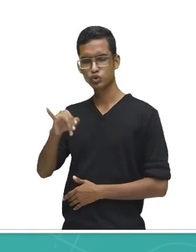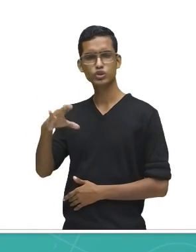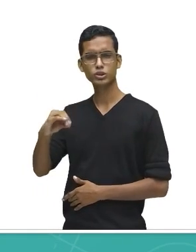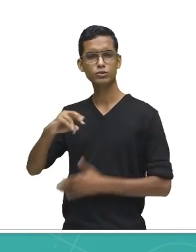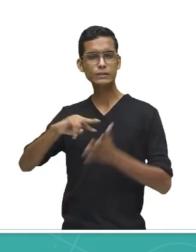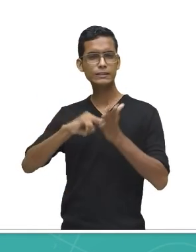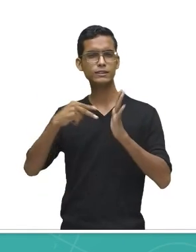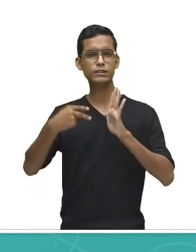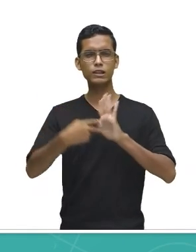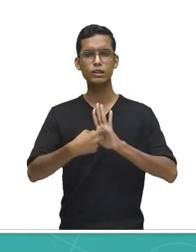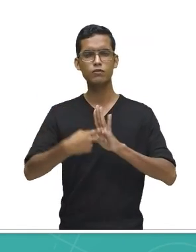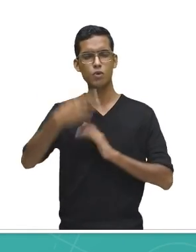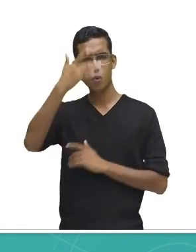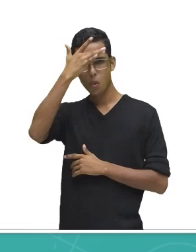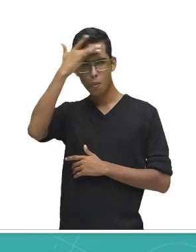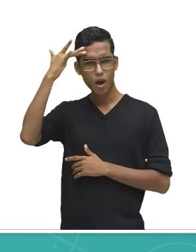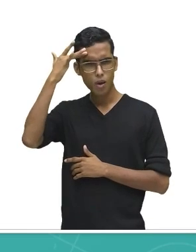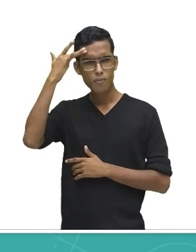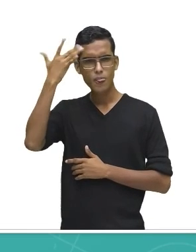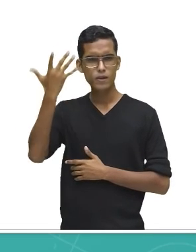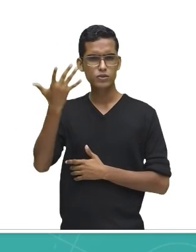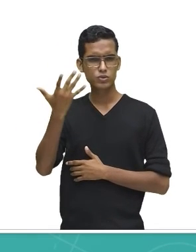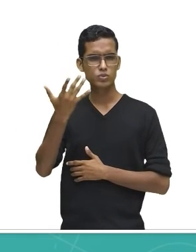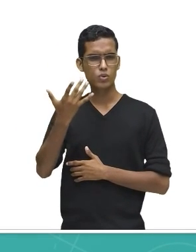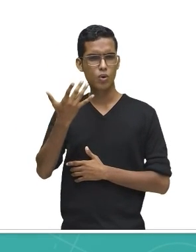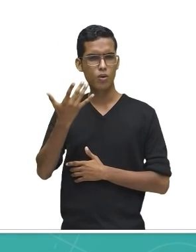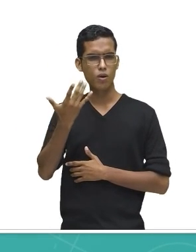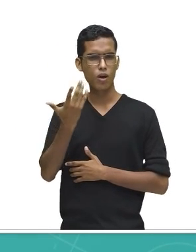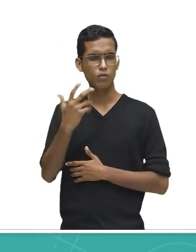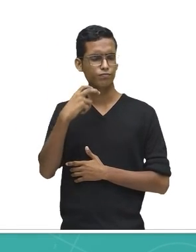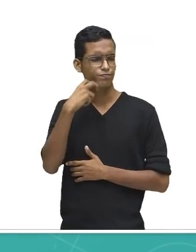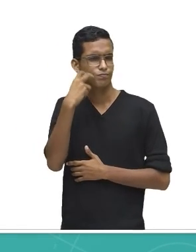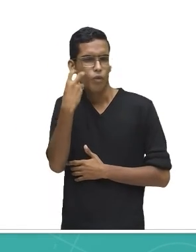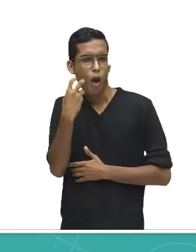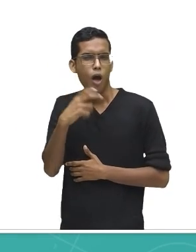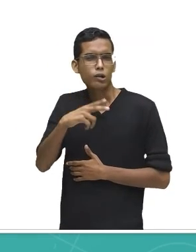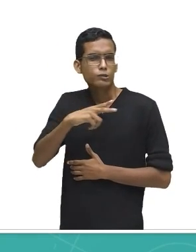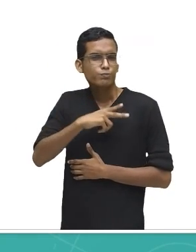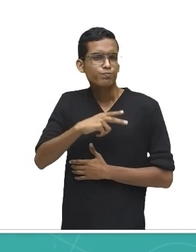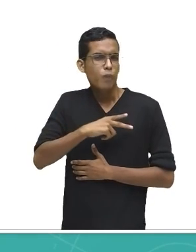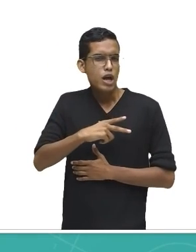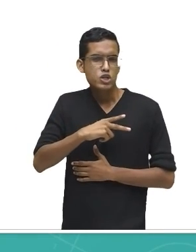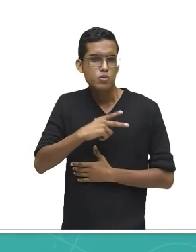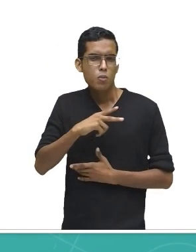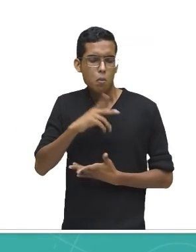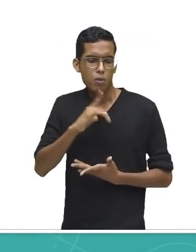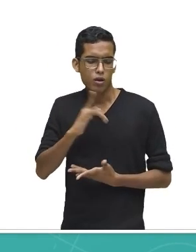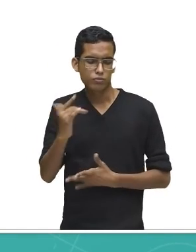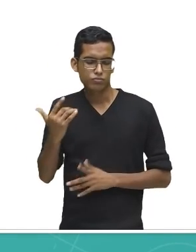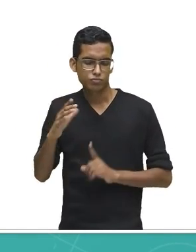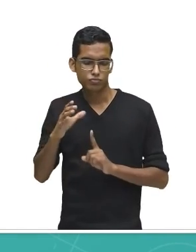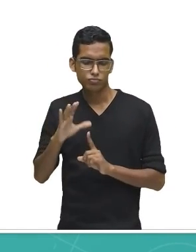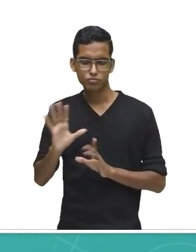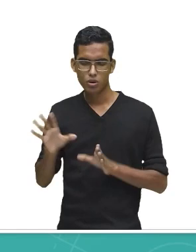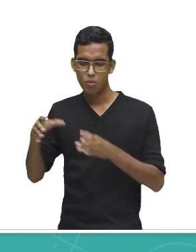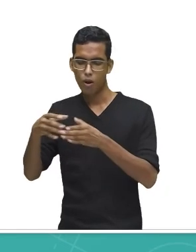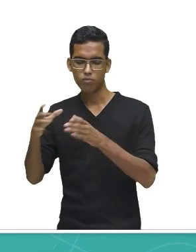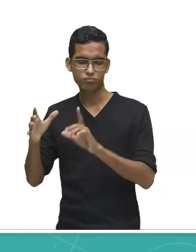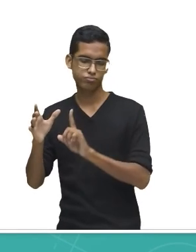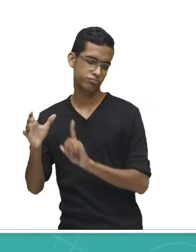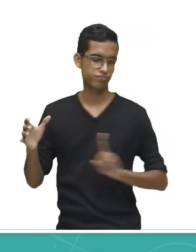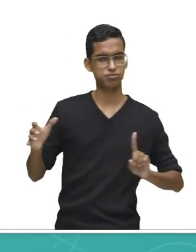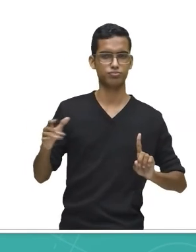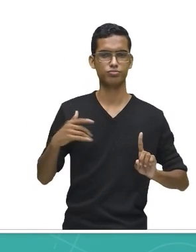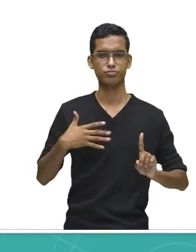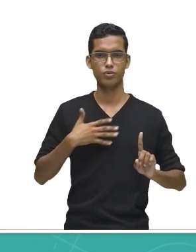recatada, uma pessoa, como popularmente falando, uma pessoa que não é